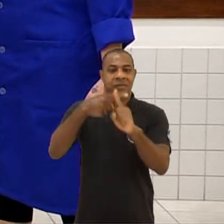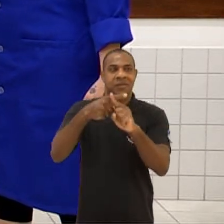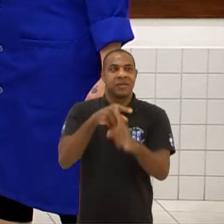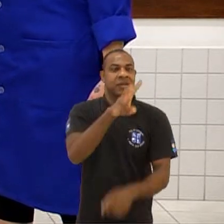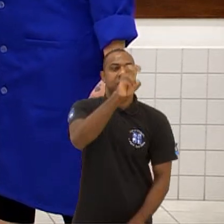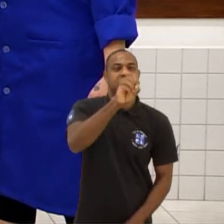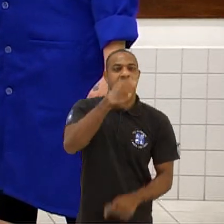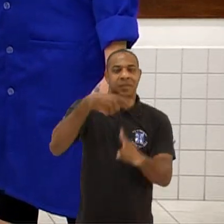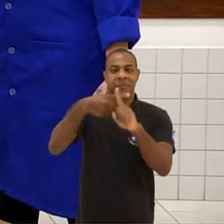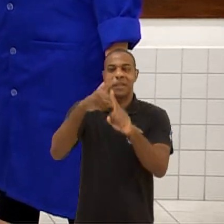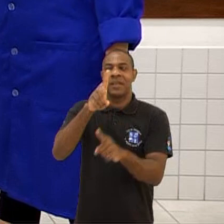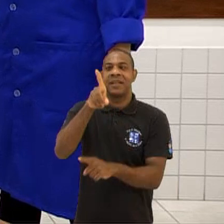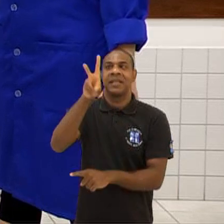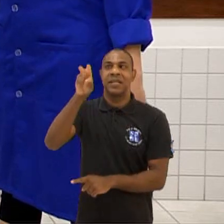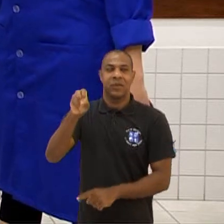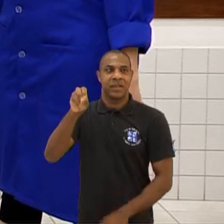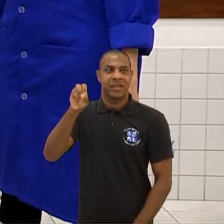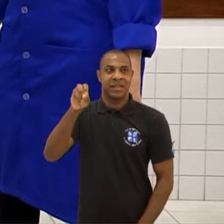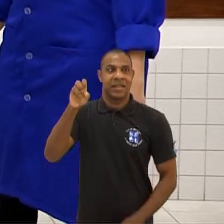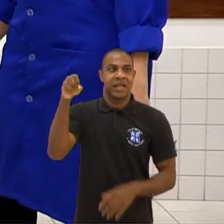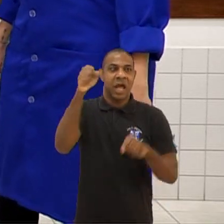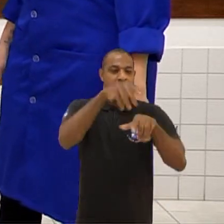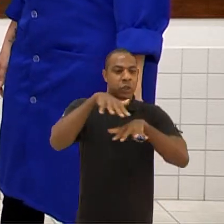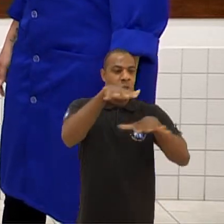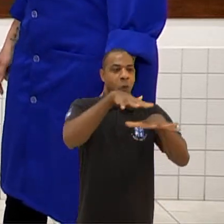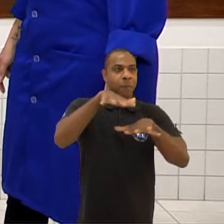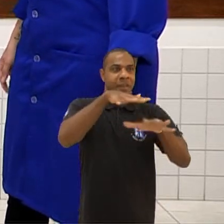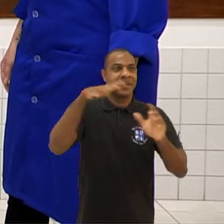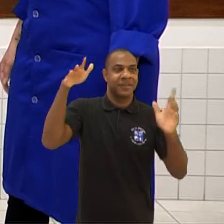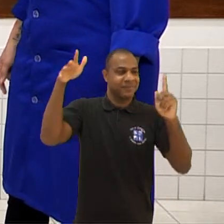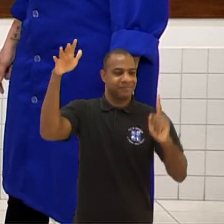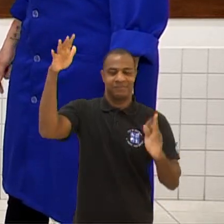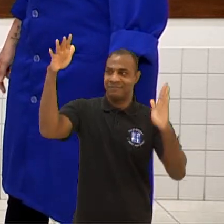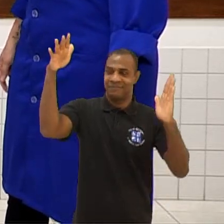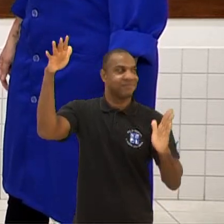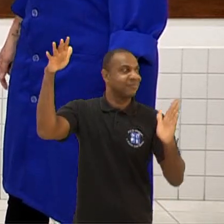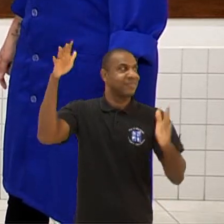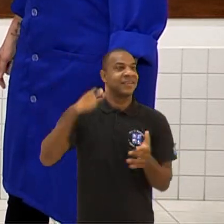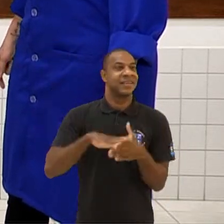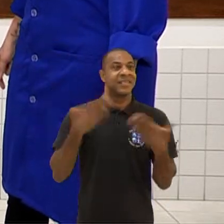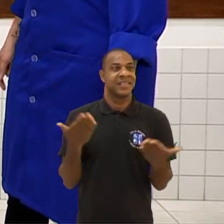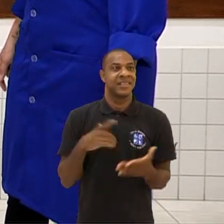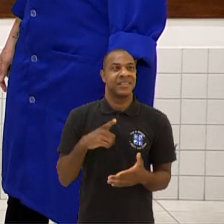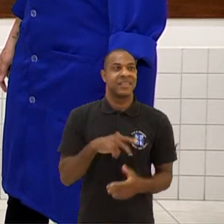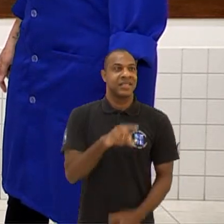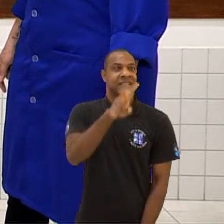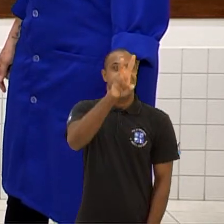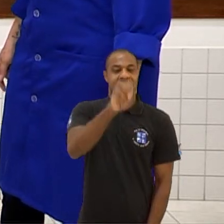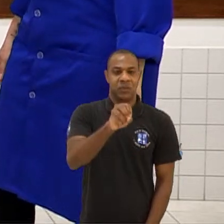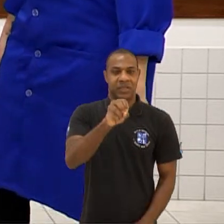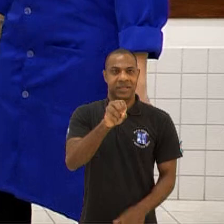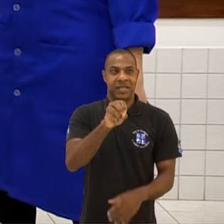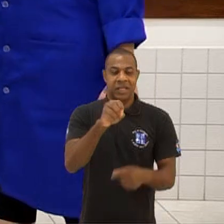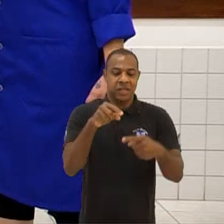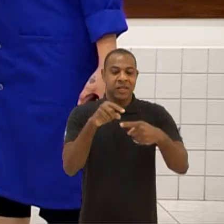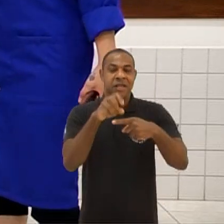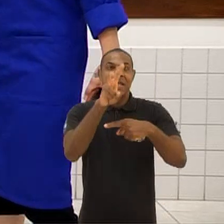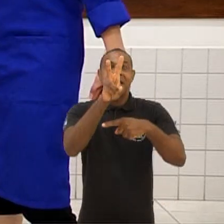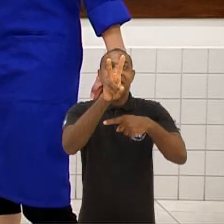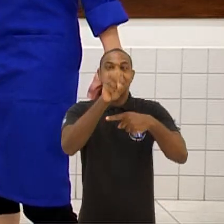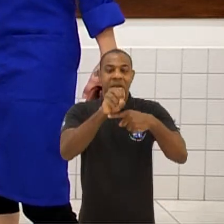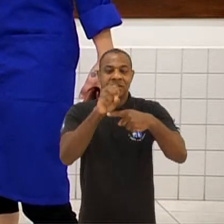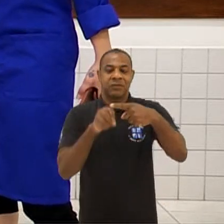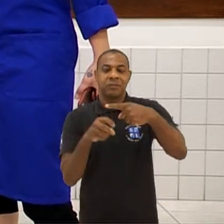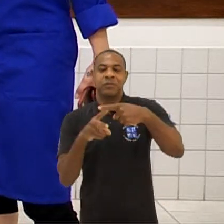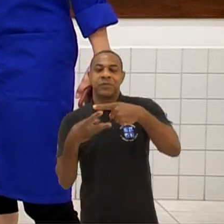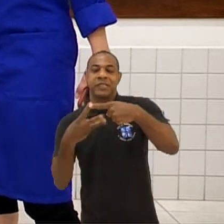aqui a sombra, né? Variando um pouquinho as nossas letras aí. Então, eu fico com 50 dividido por 30 e